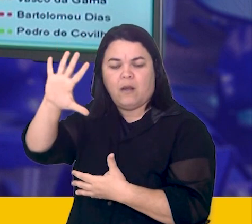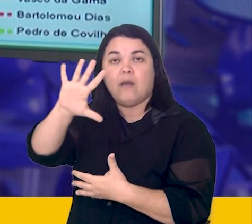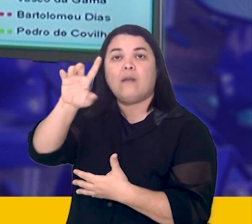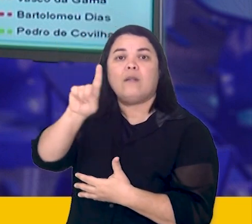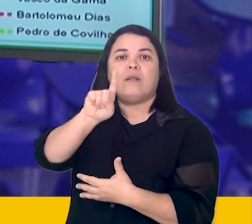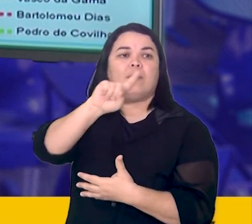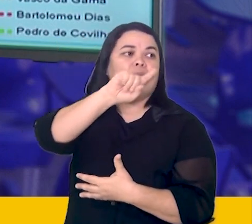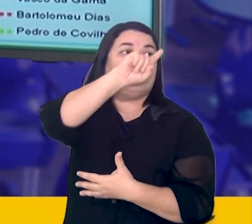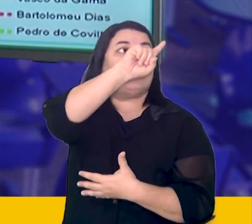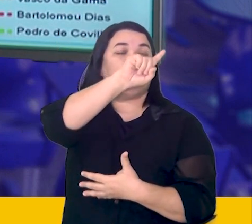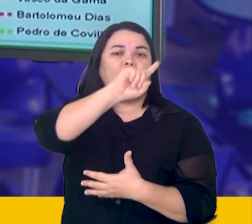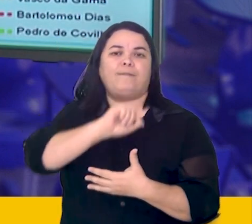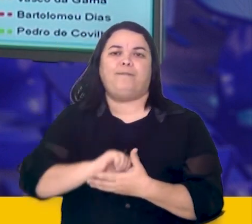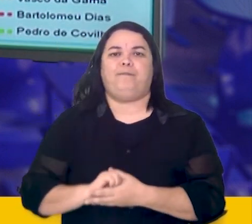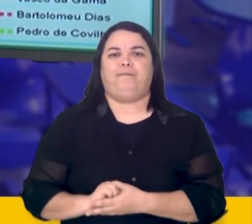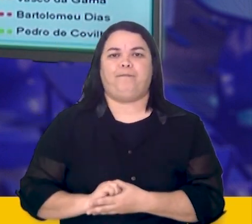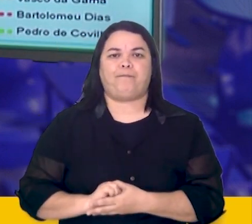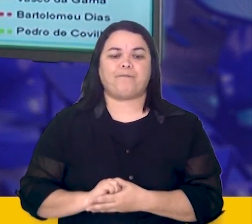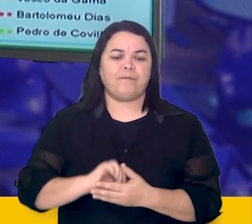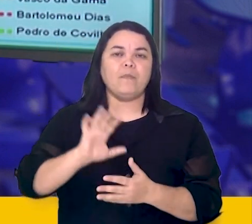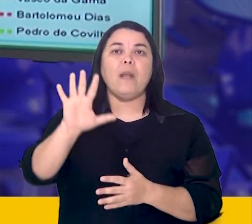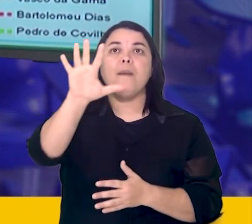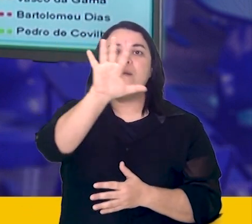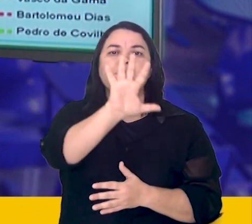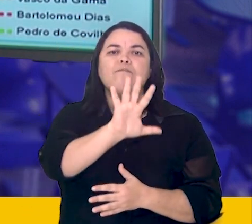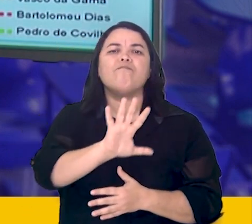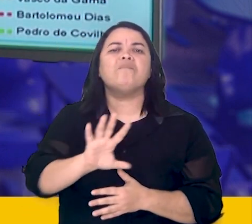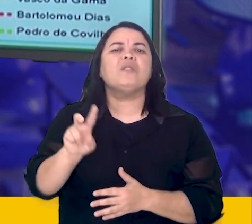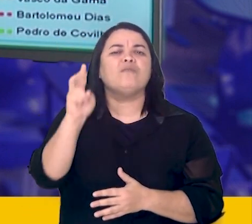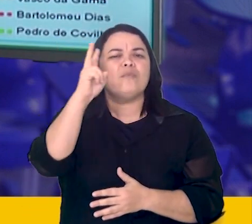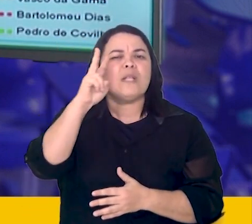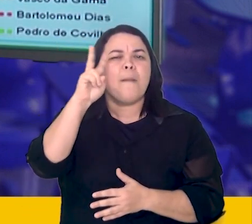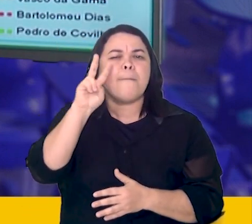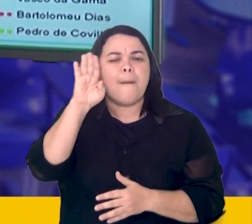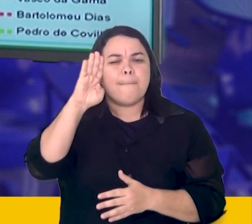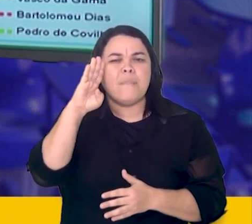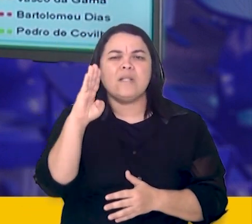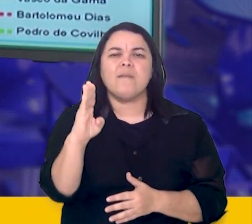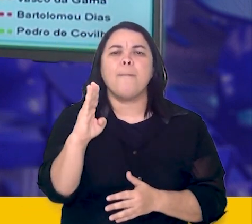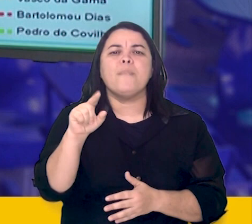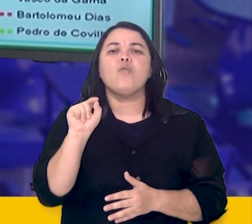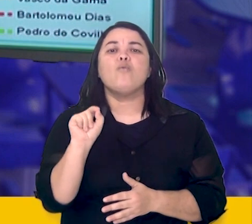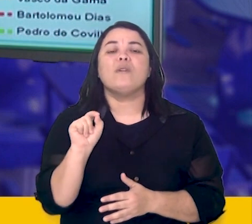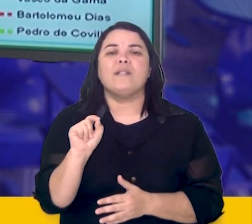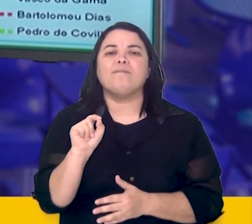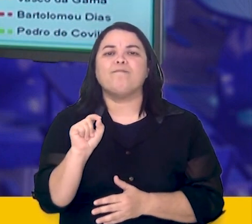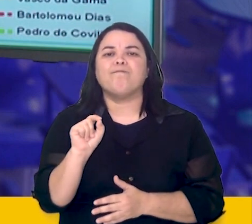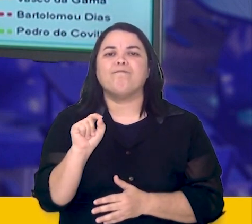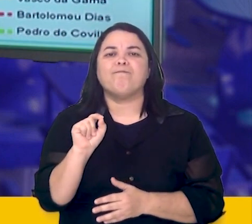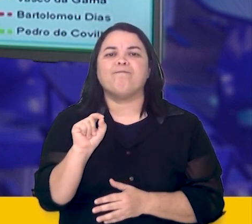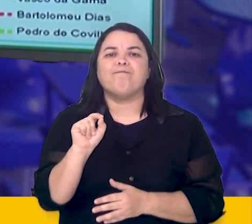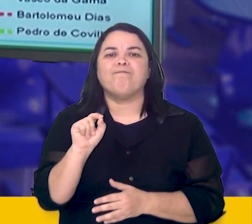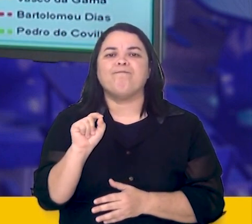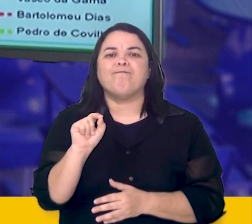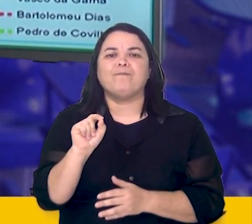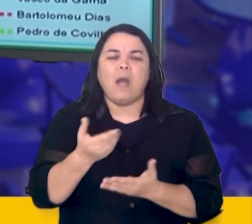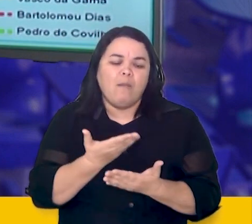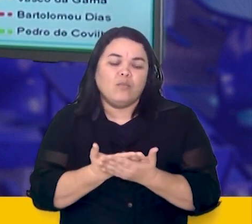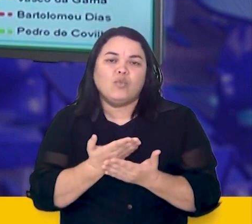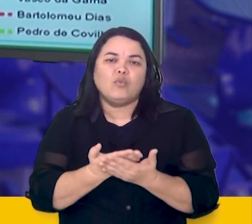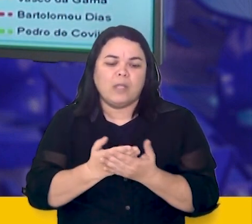pouco mais lá em cima, a Europa. O mapa é para nos lembrar aqui, principalmente, que estamos tratando